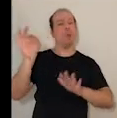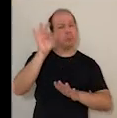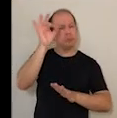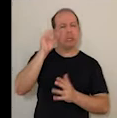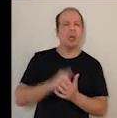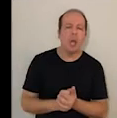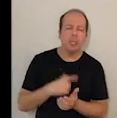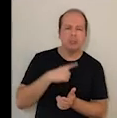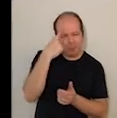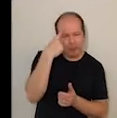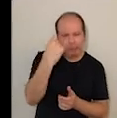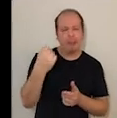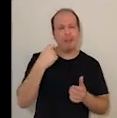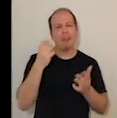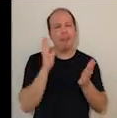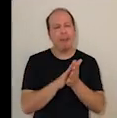ideia. Divina.